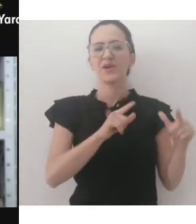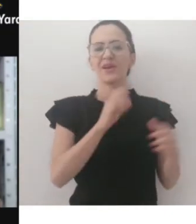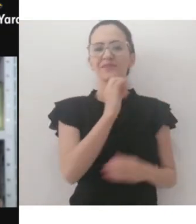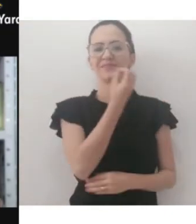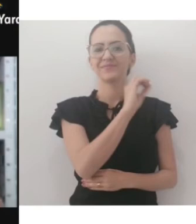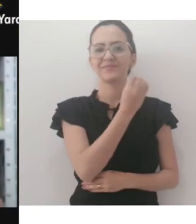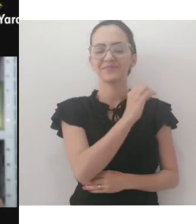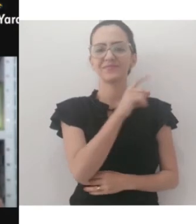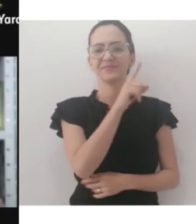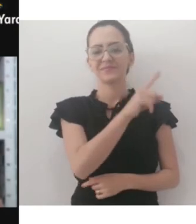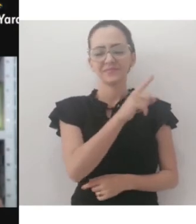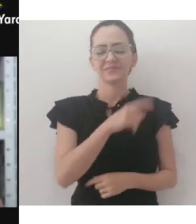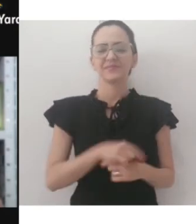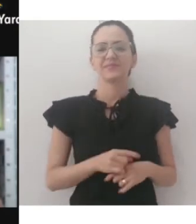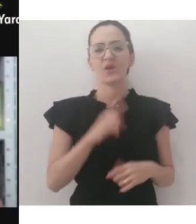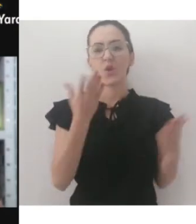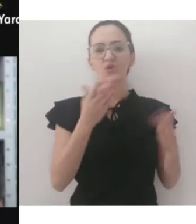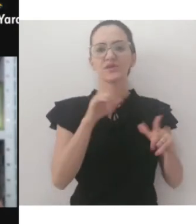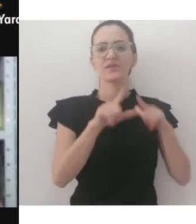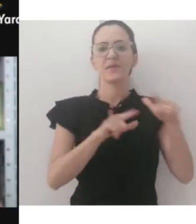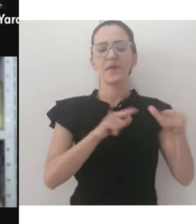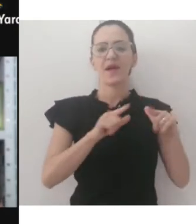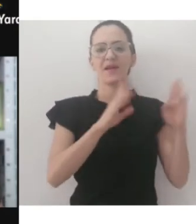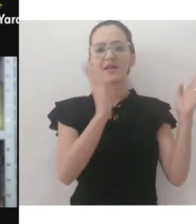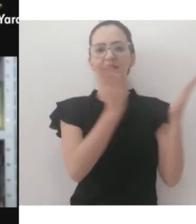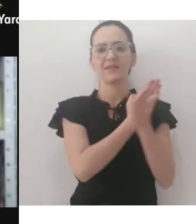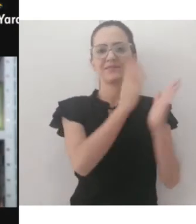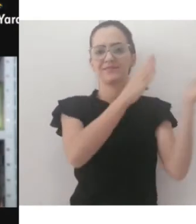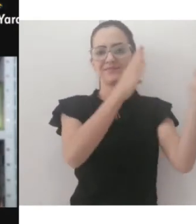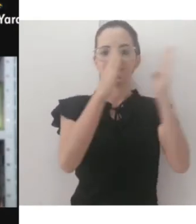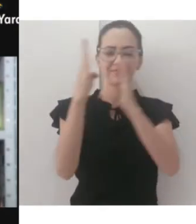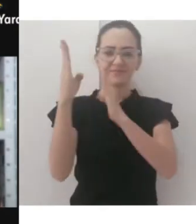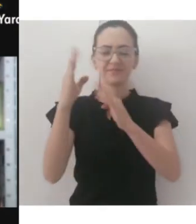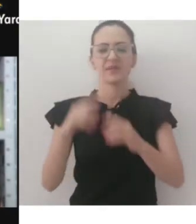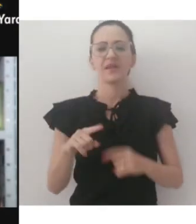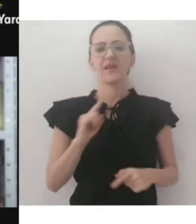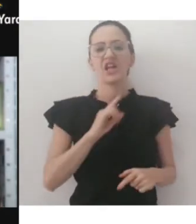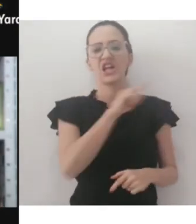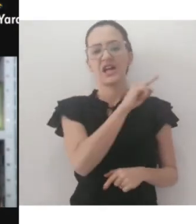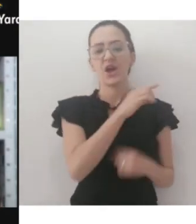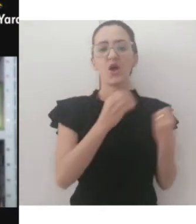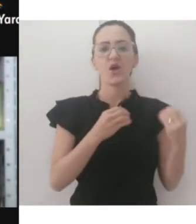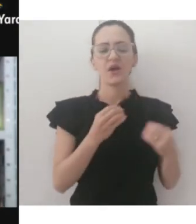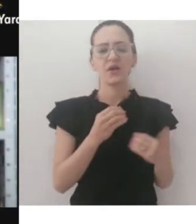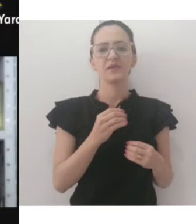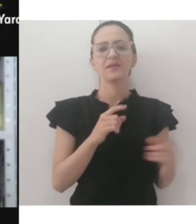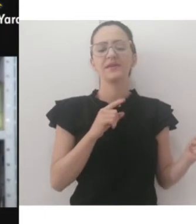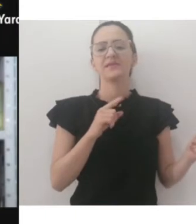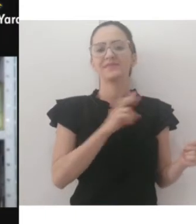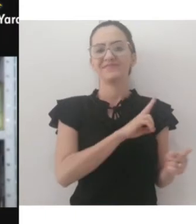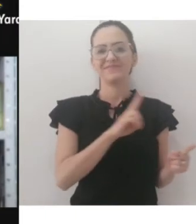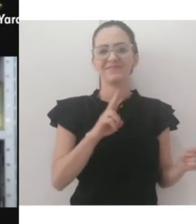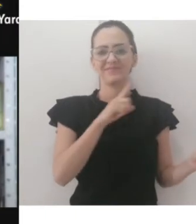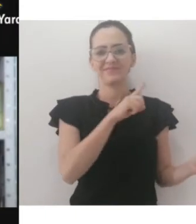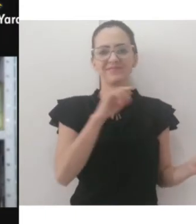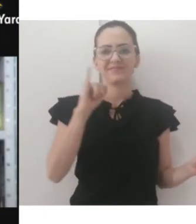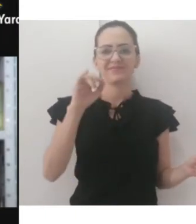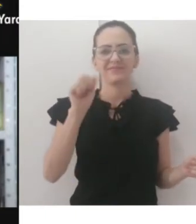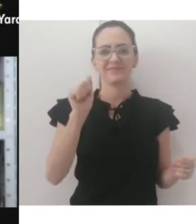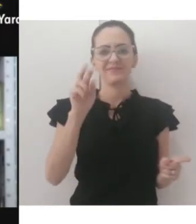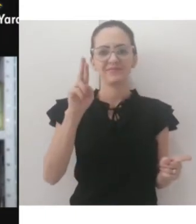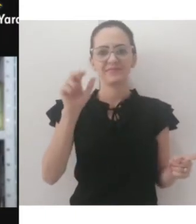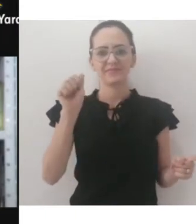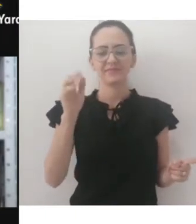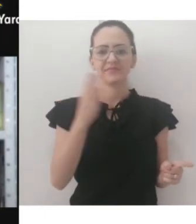é bibliotecária, e ela disse que combinou com a irmã. Olha que interessante essa história. A